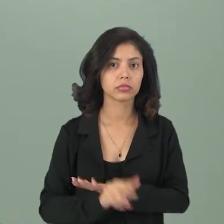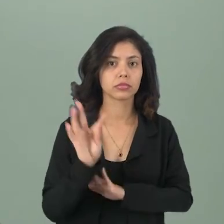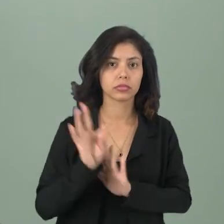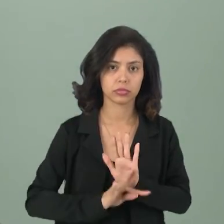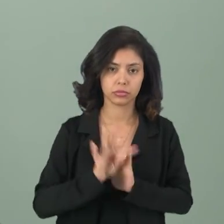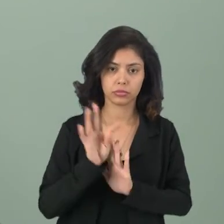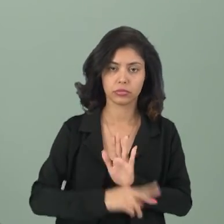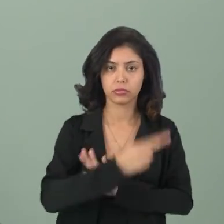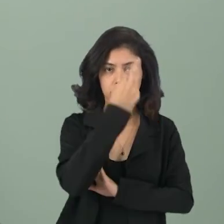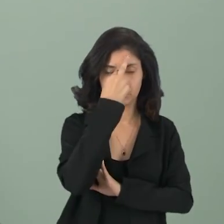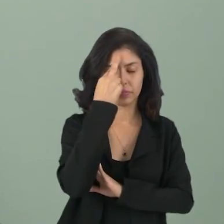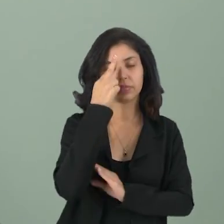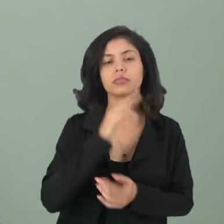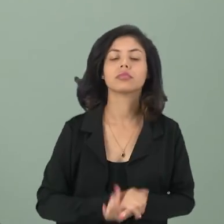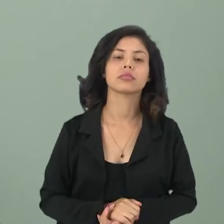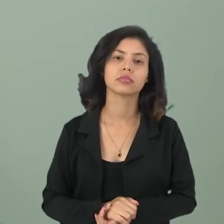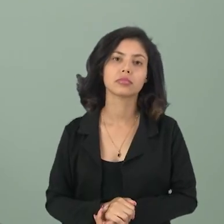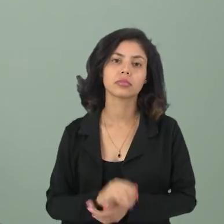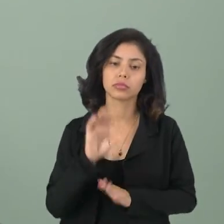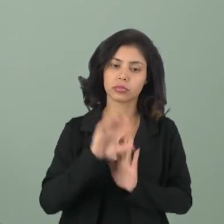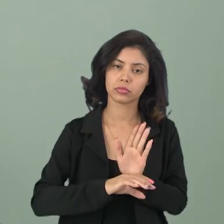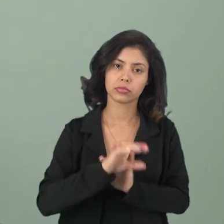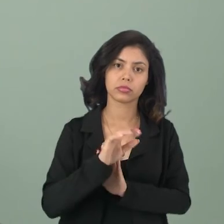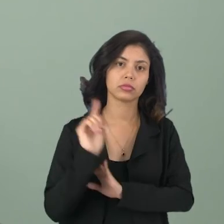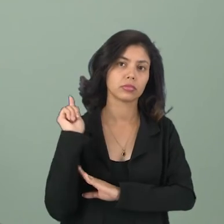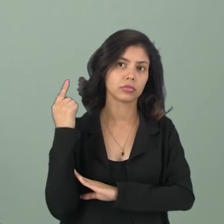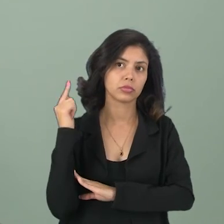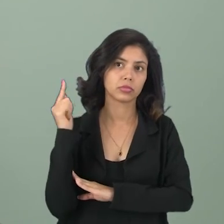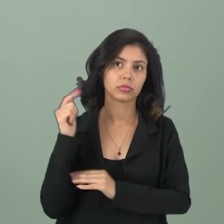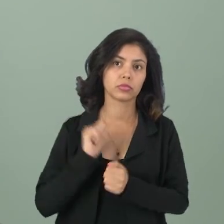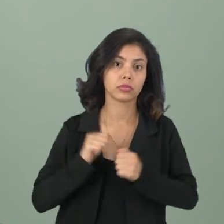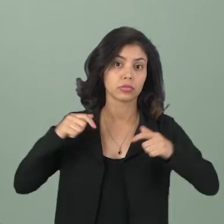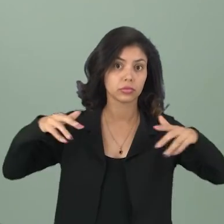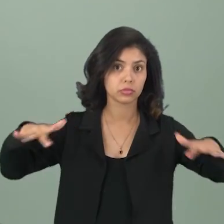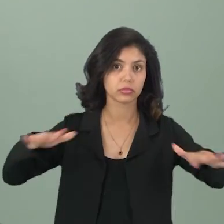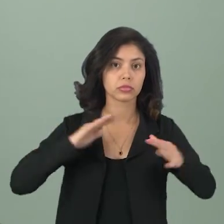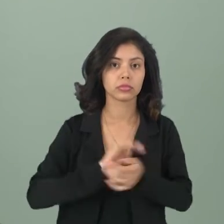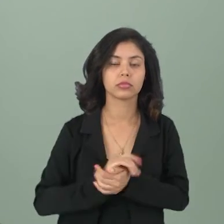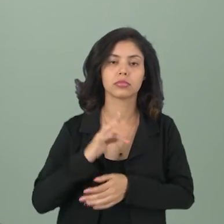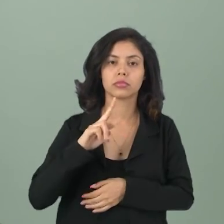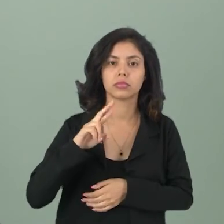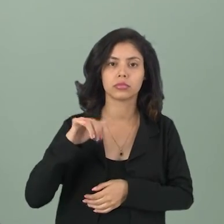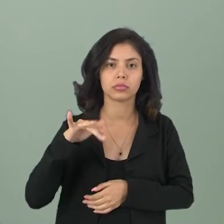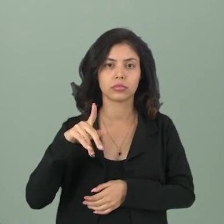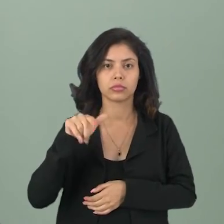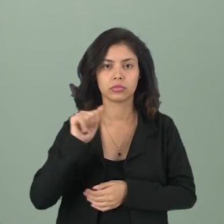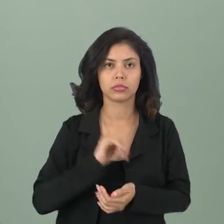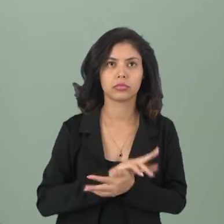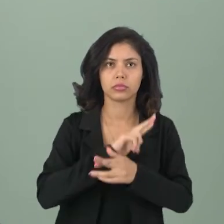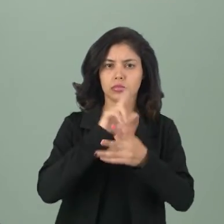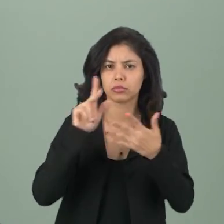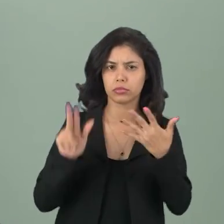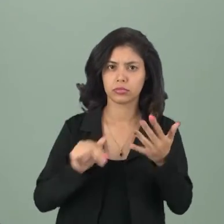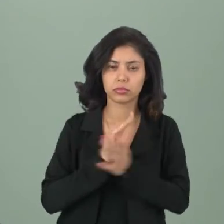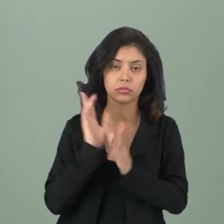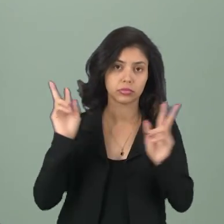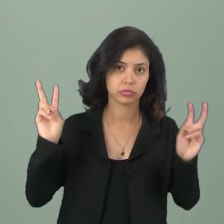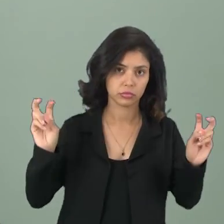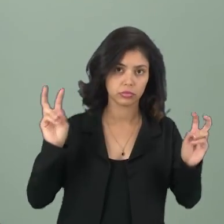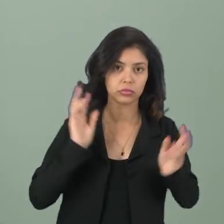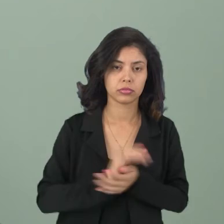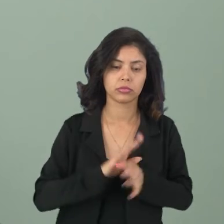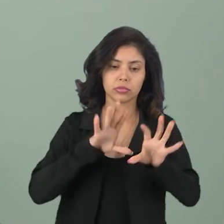conteúdos de história dentro dos conteúdos geografia quando fala de expansão territorial e vários outros